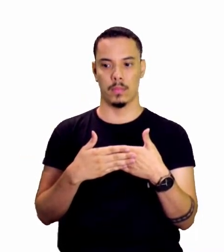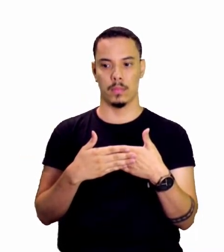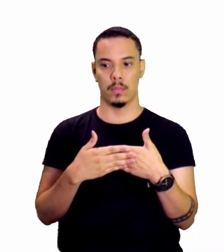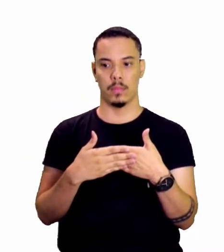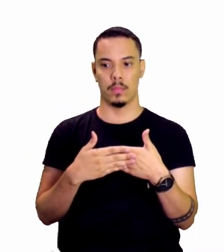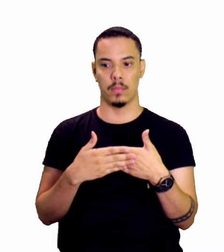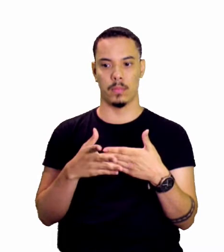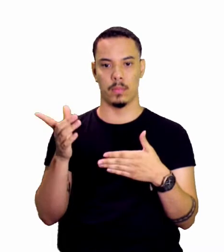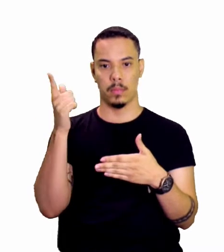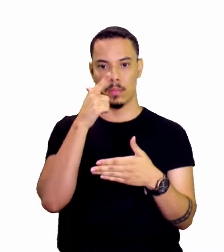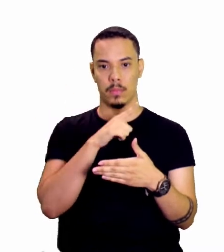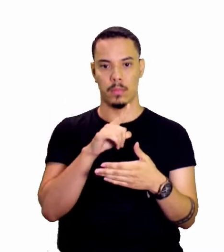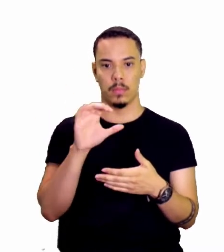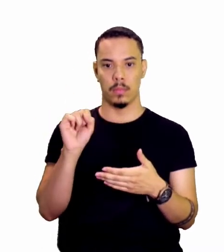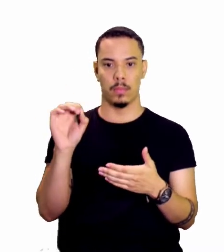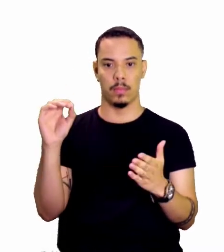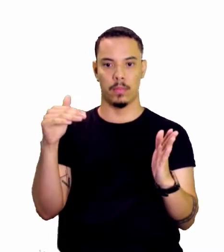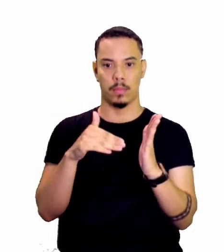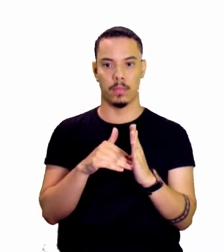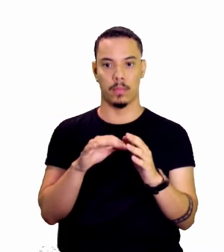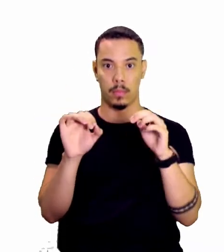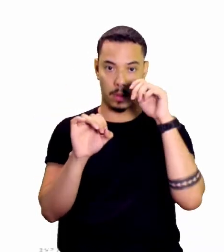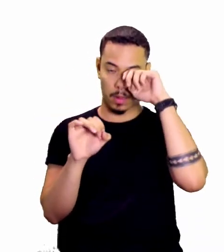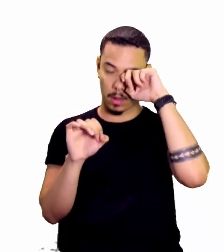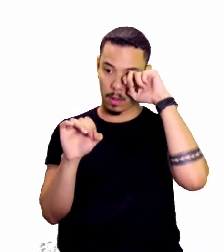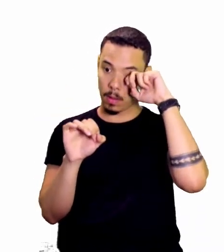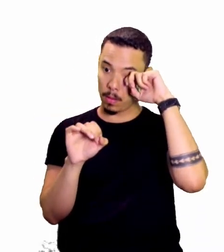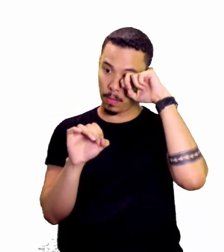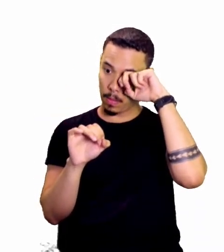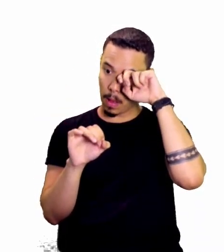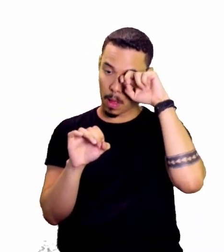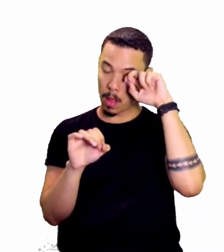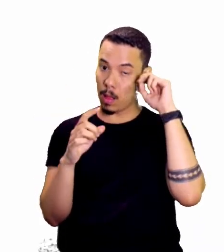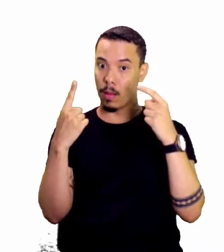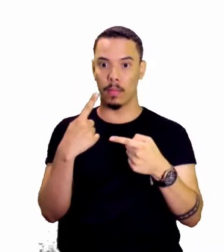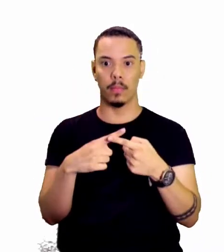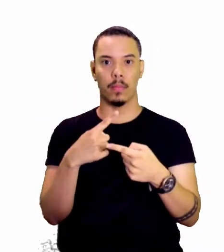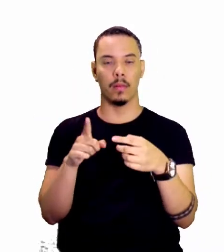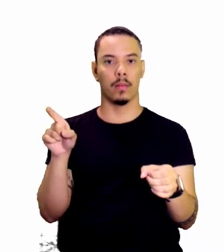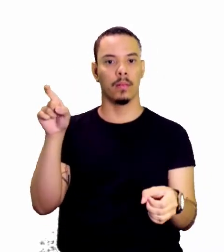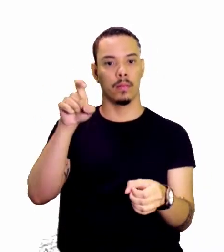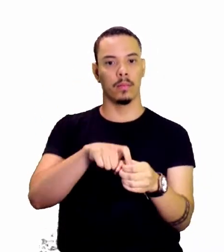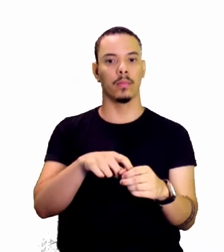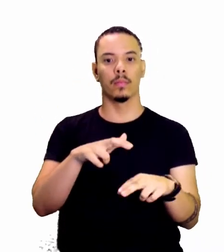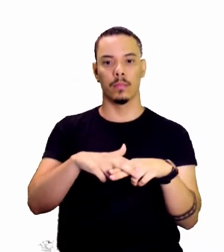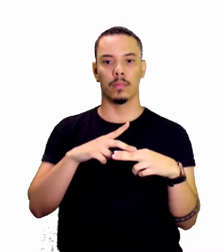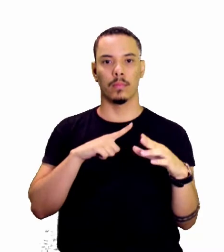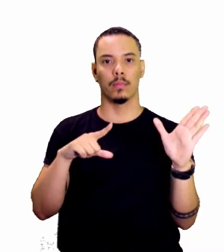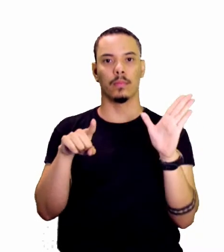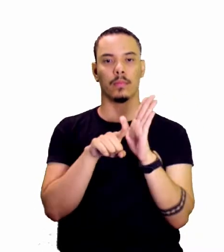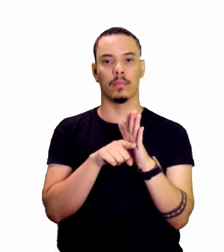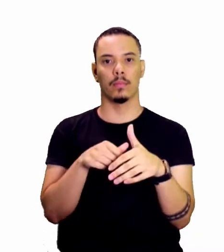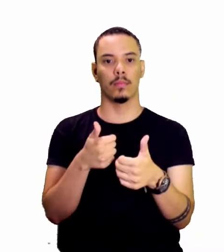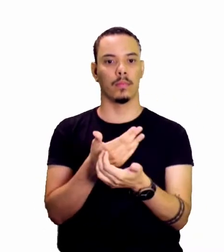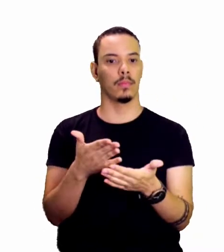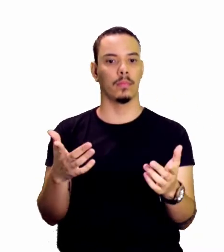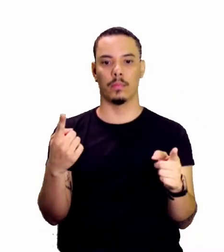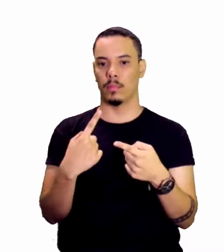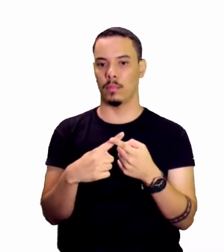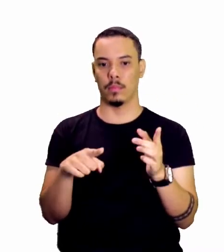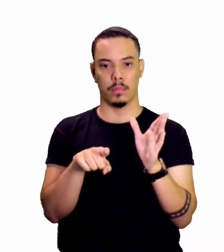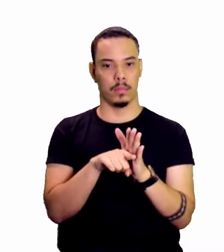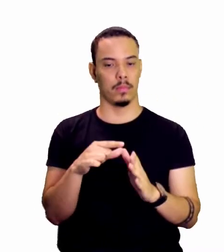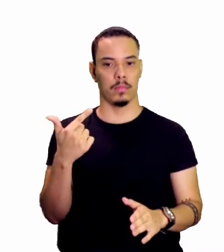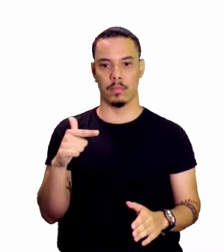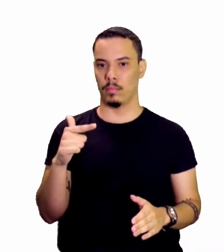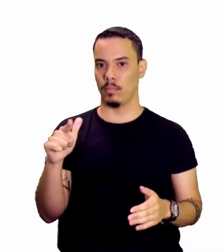o telefone de 80 até o zero né porque tava retornando por isso deu negativo mas Lembrando que distância que não tem negativo